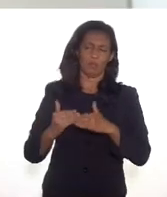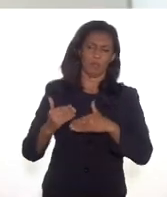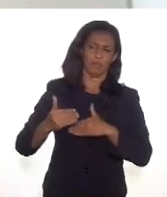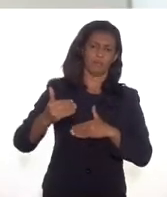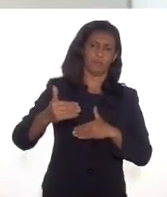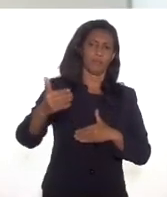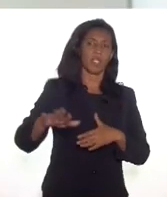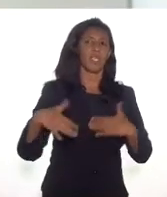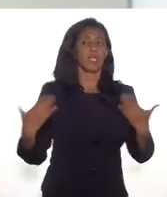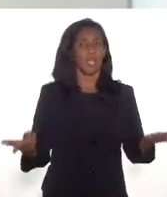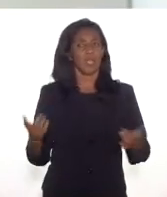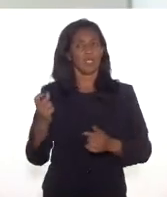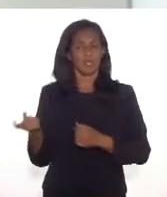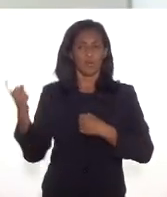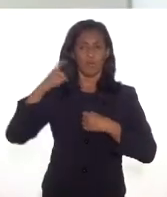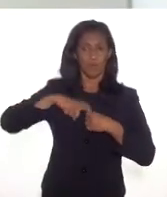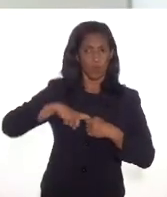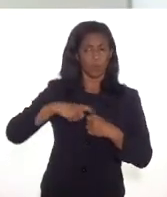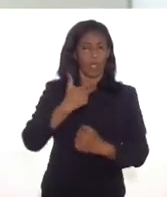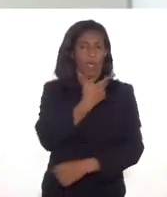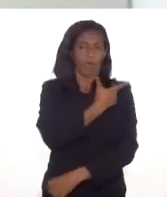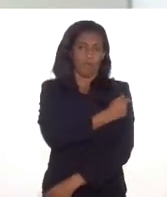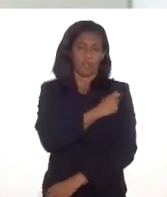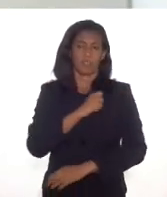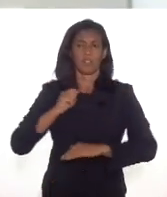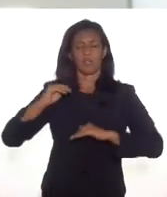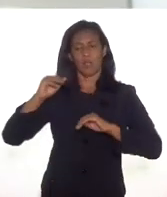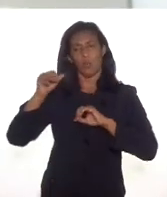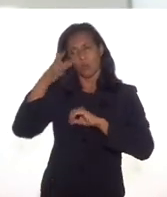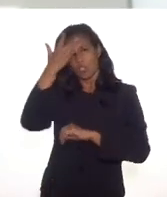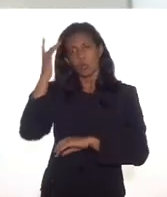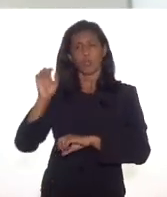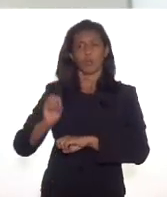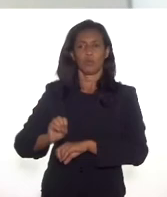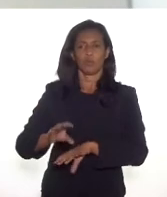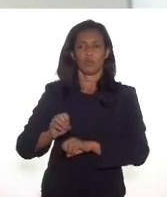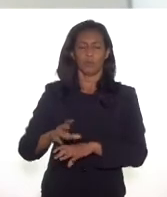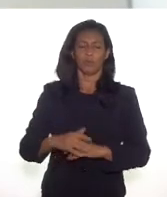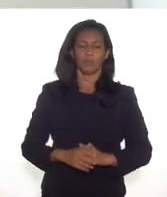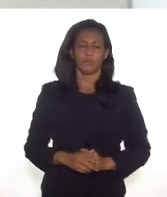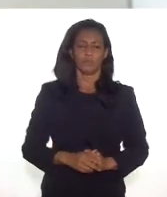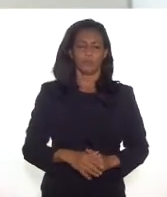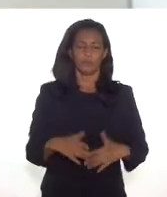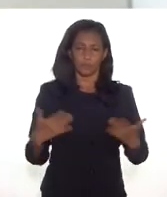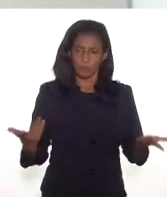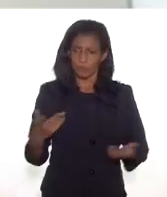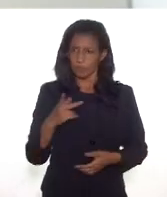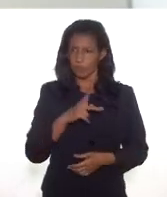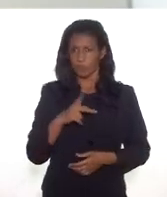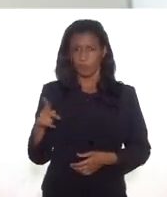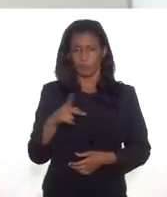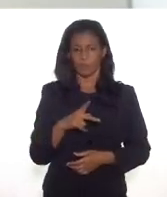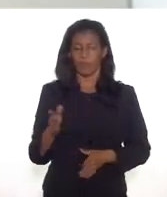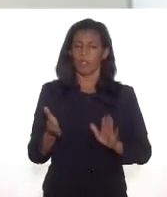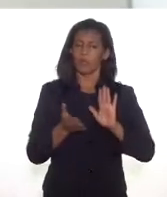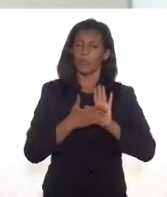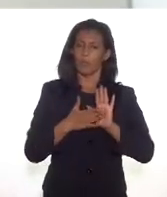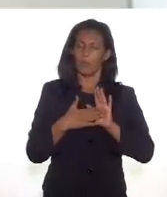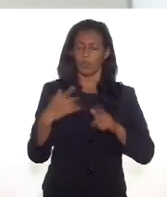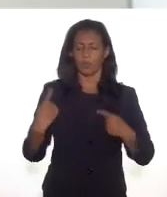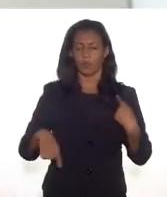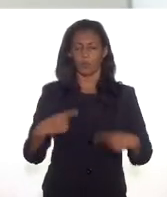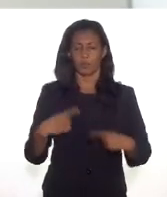aí, se retomar a vacinação dos profissionais de educação. E aí, senhor presidente, eu quero trazer de proposta para